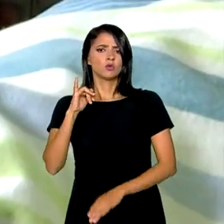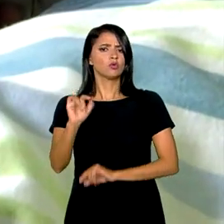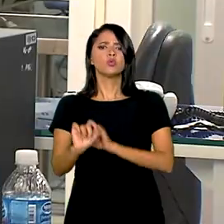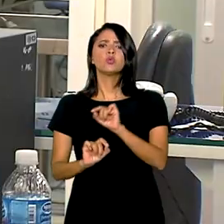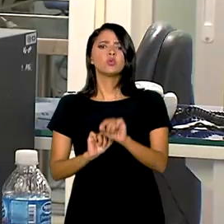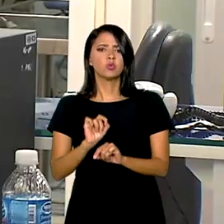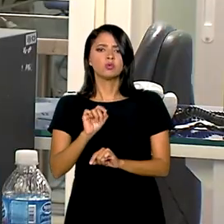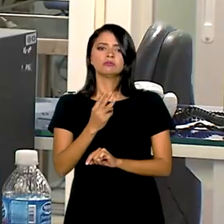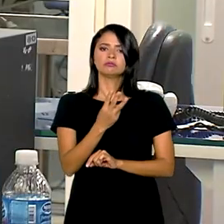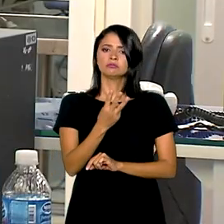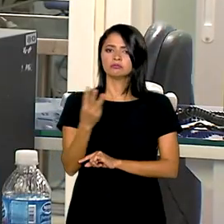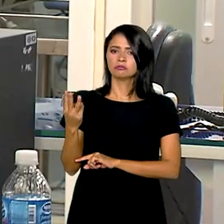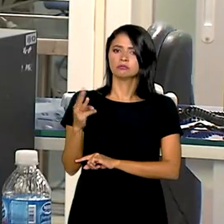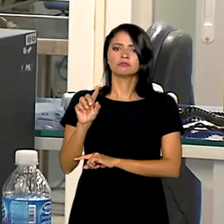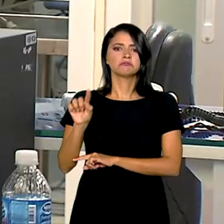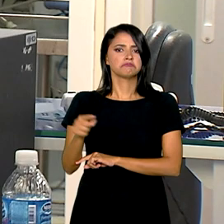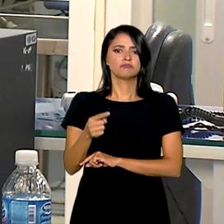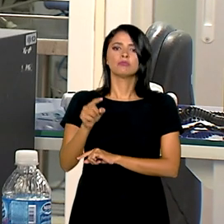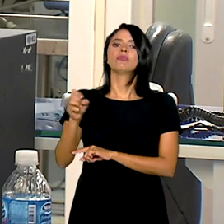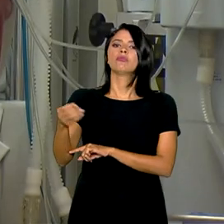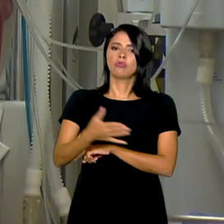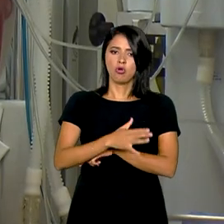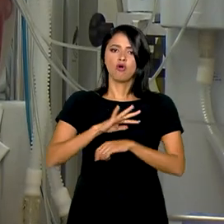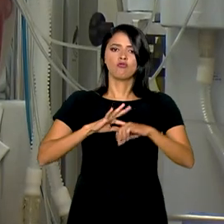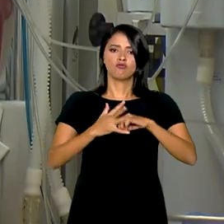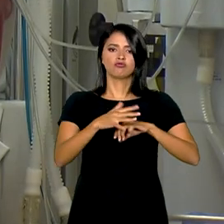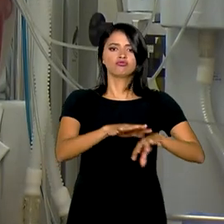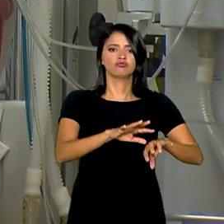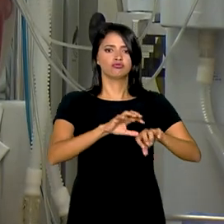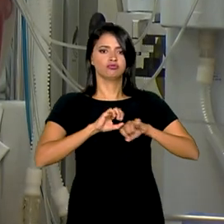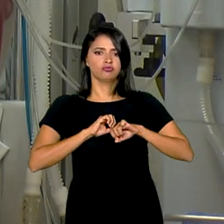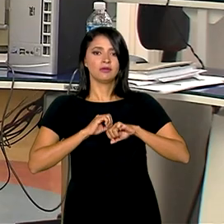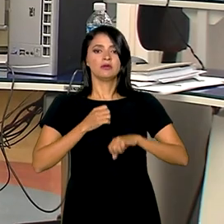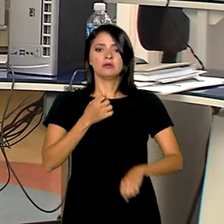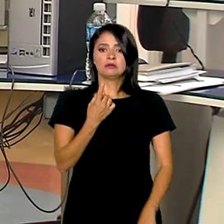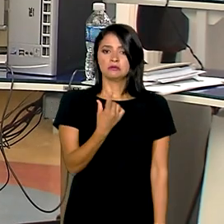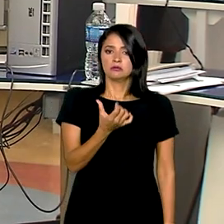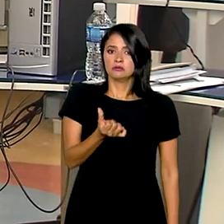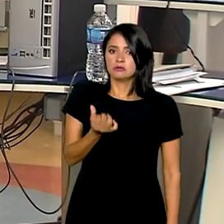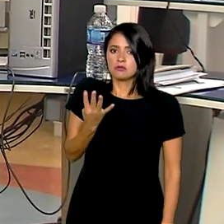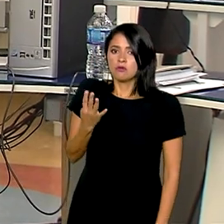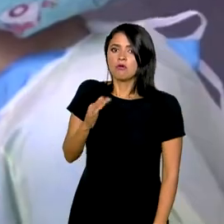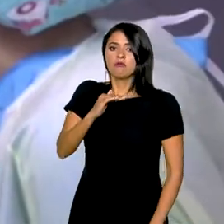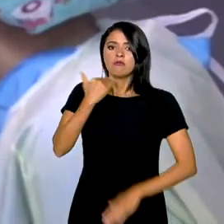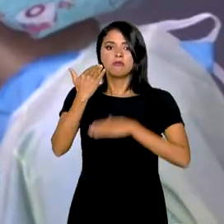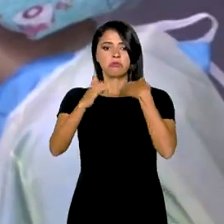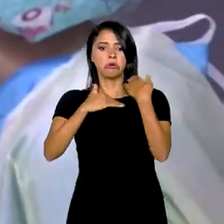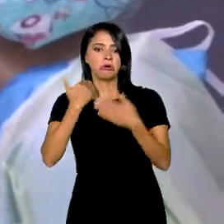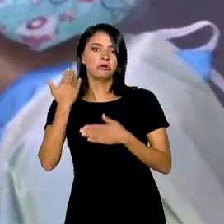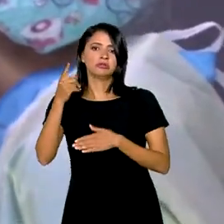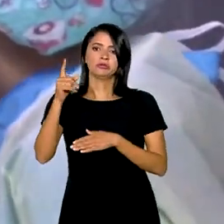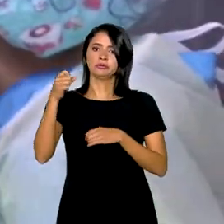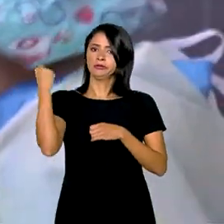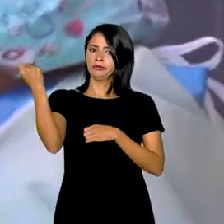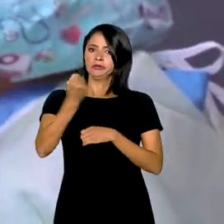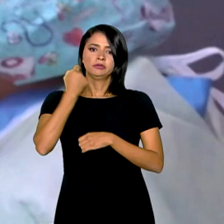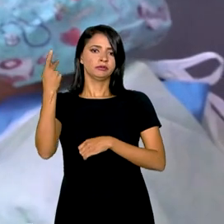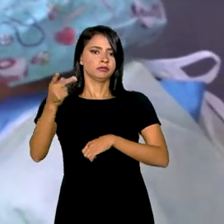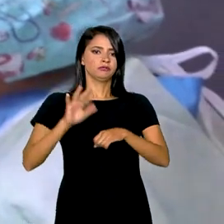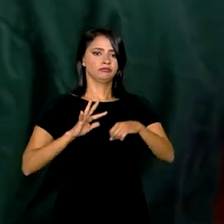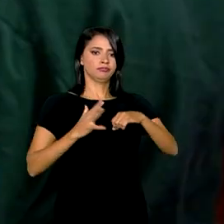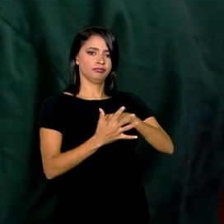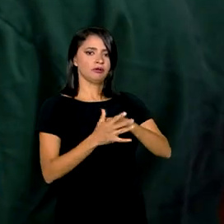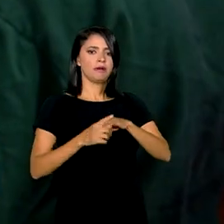registrou 33 mil novos casos e 164 mortes por complicações da doença